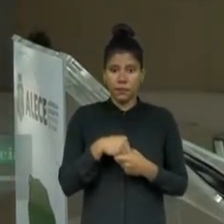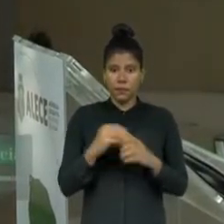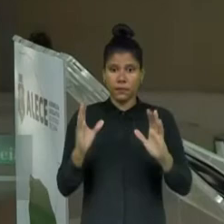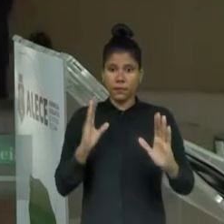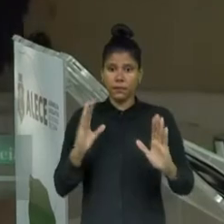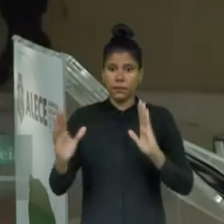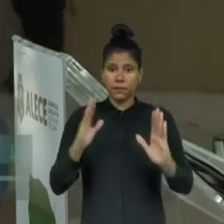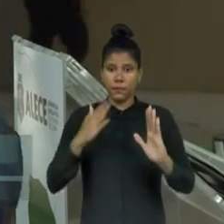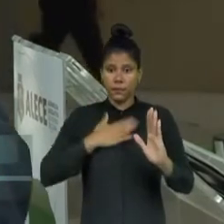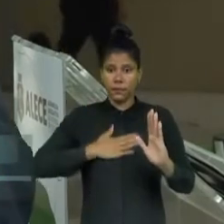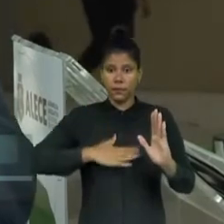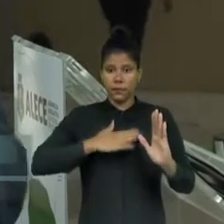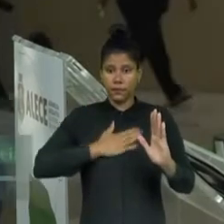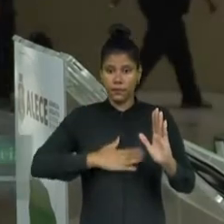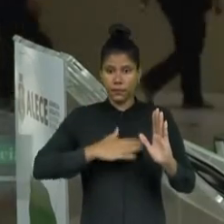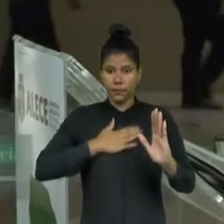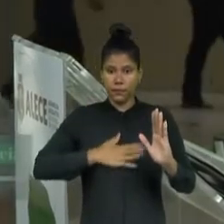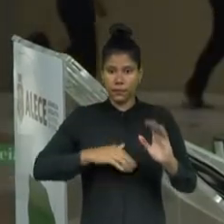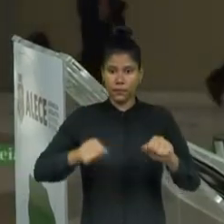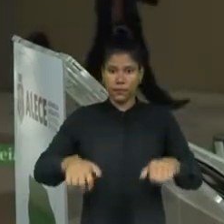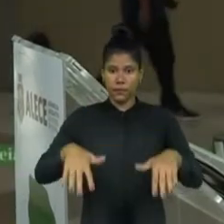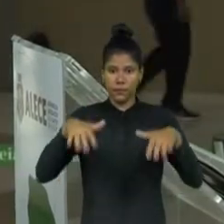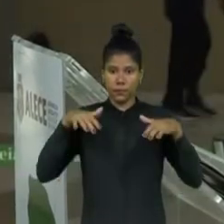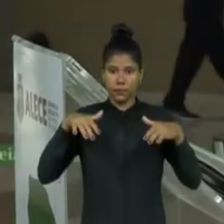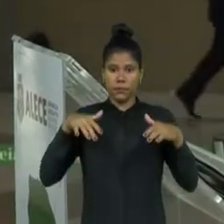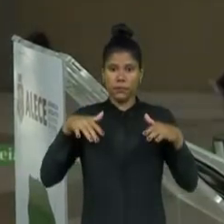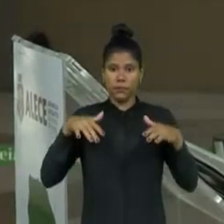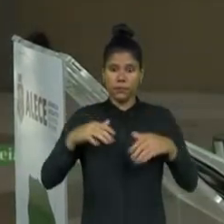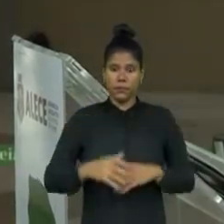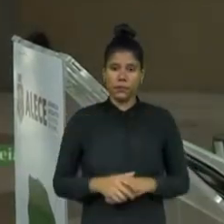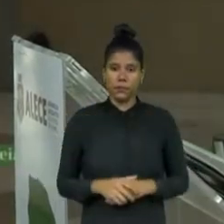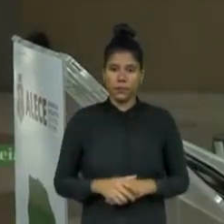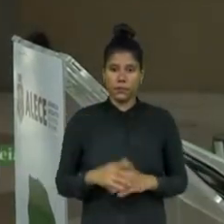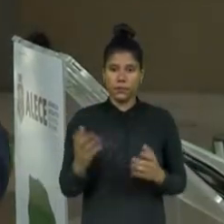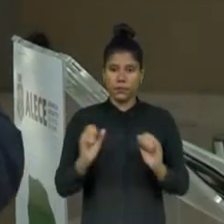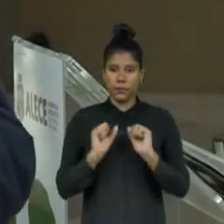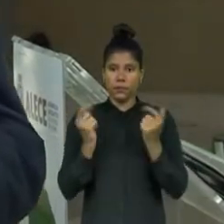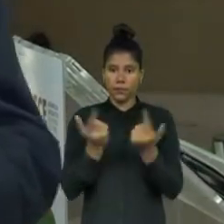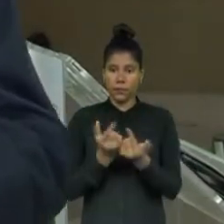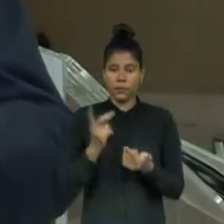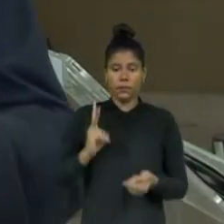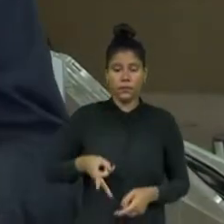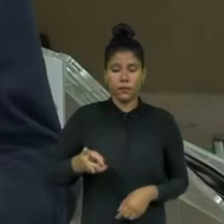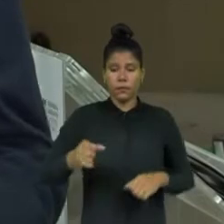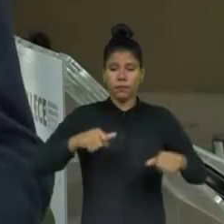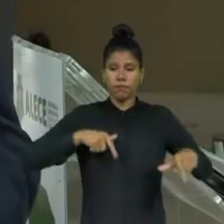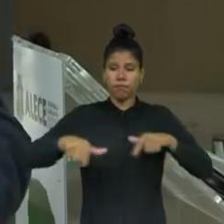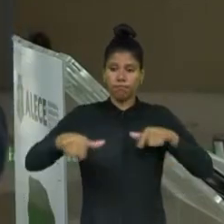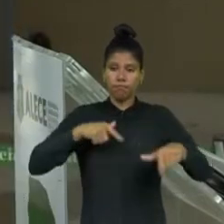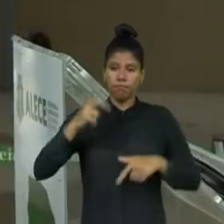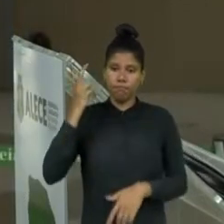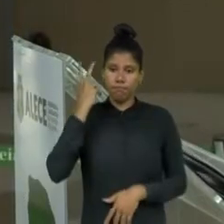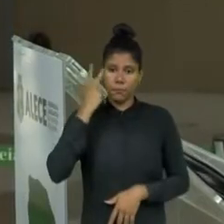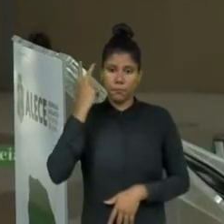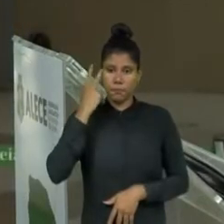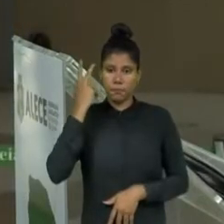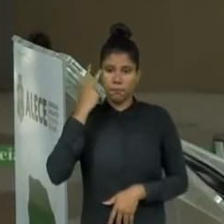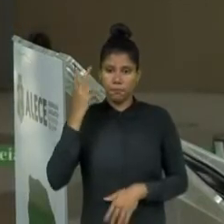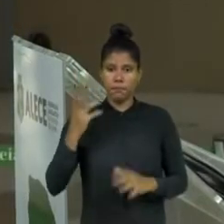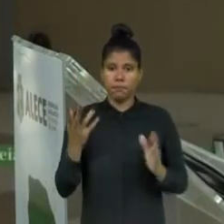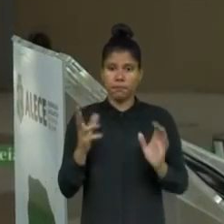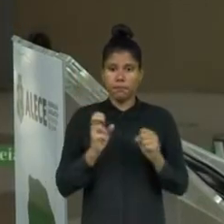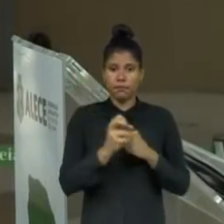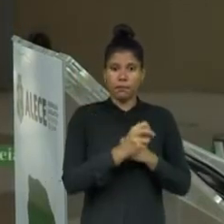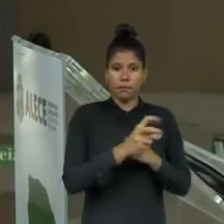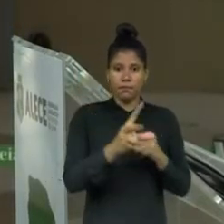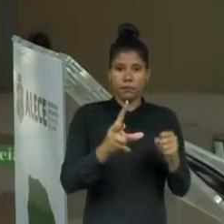recesso do funcionamento do plenário da Assembleia Legislativa. É bom que se diga que a Assembleia continua trabalhando normalmente em todos os seus departamentos, os gabinetes dos